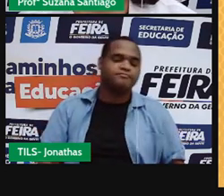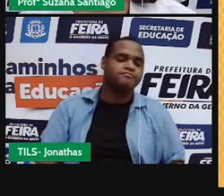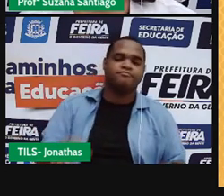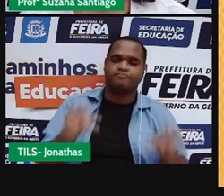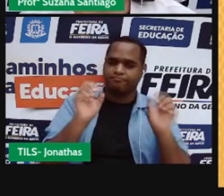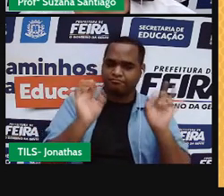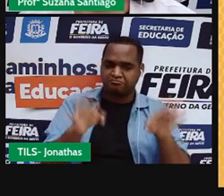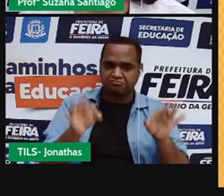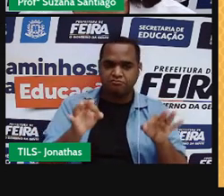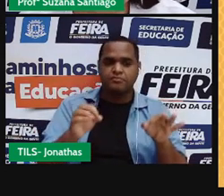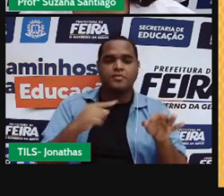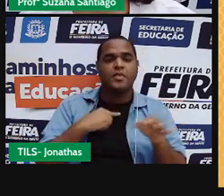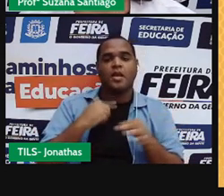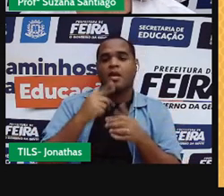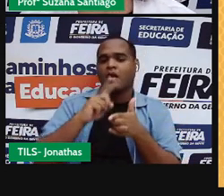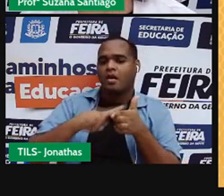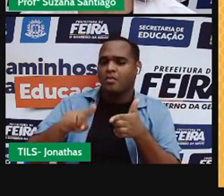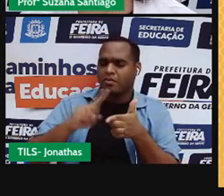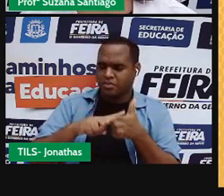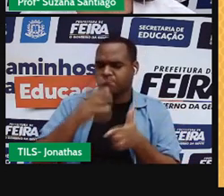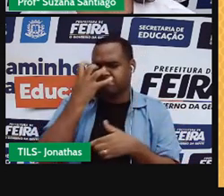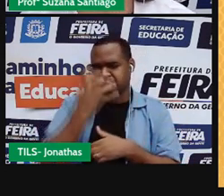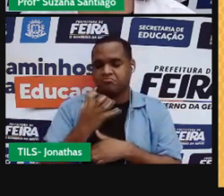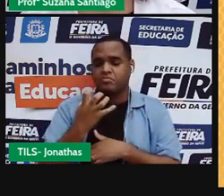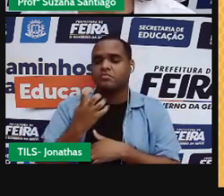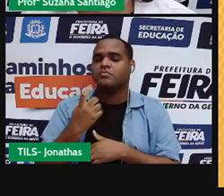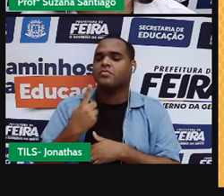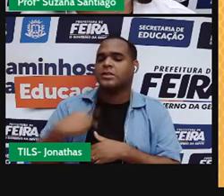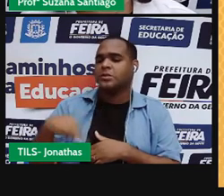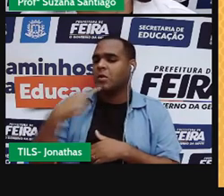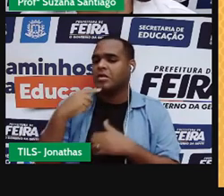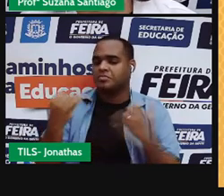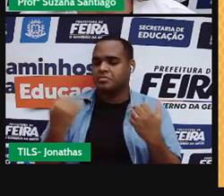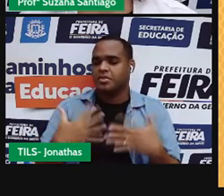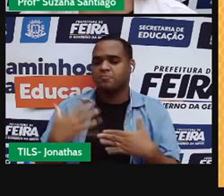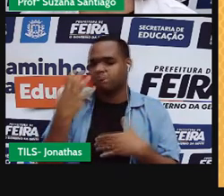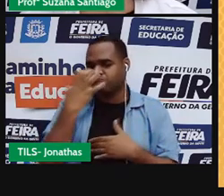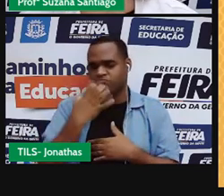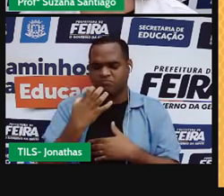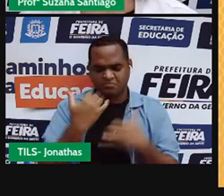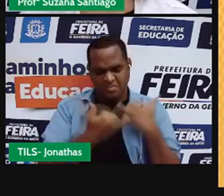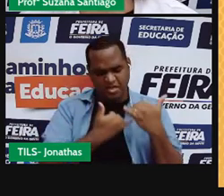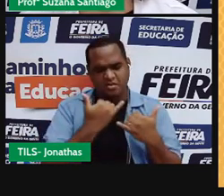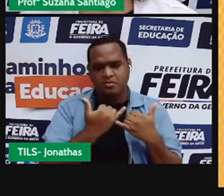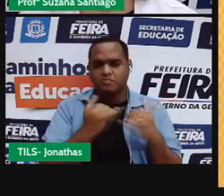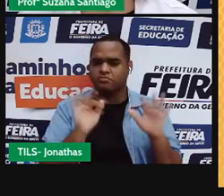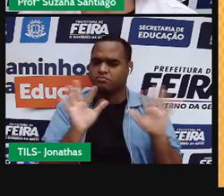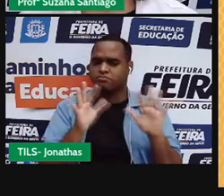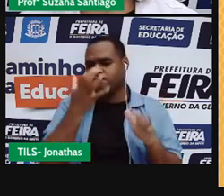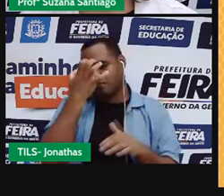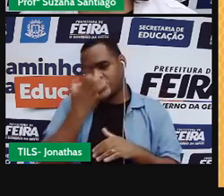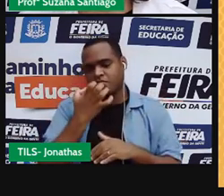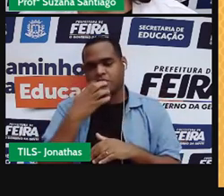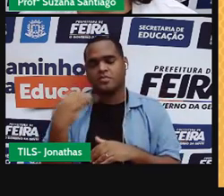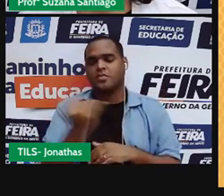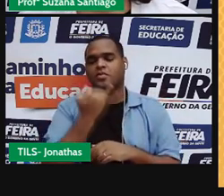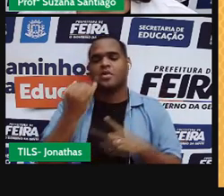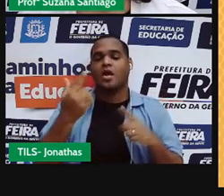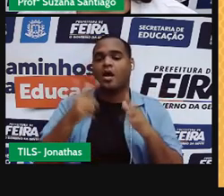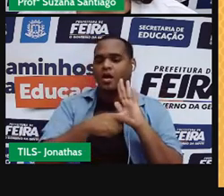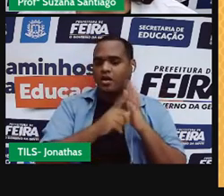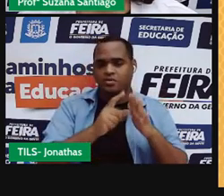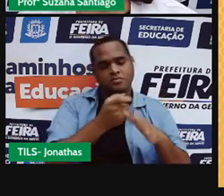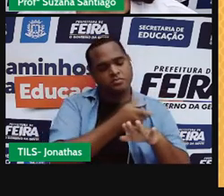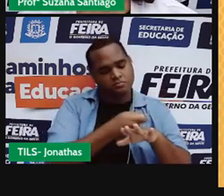É um problema sério. A gente precisa tratar com seriedade, né? E principalmente, antes de divulgar